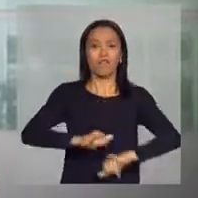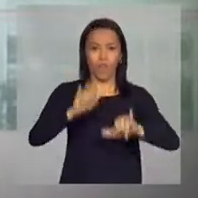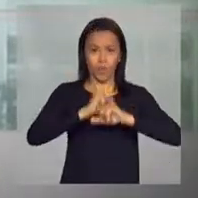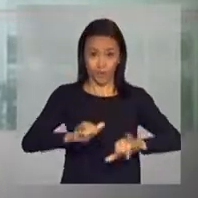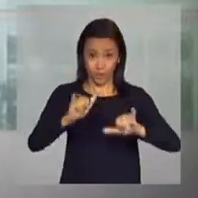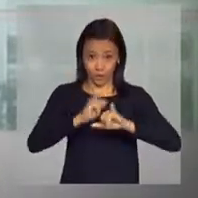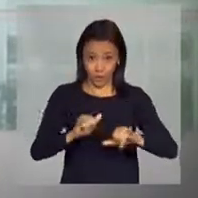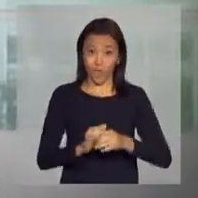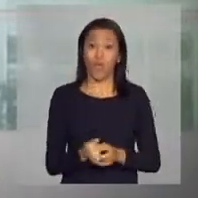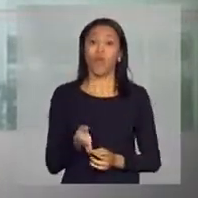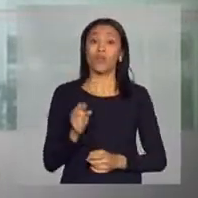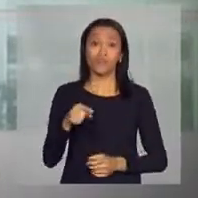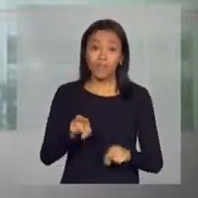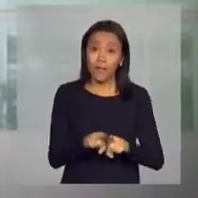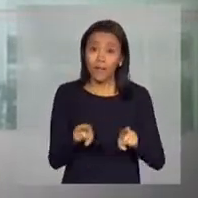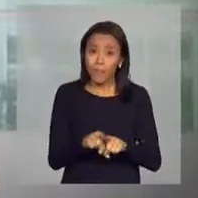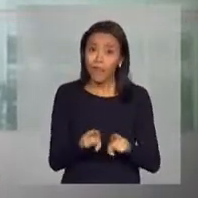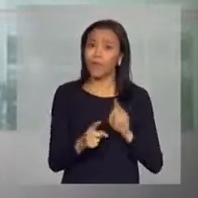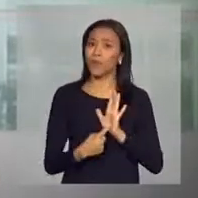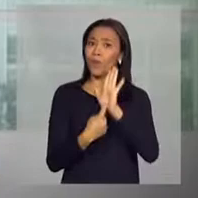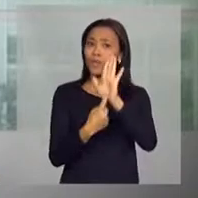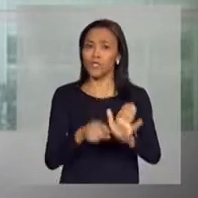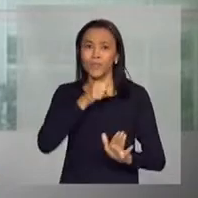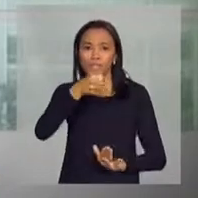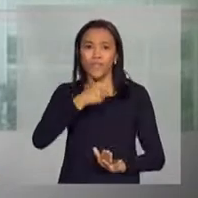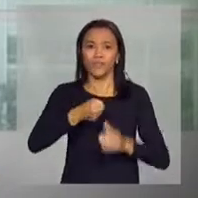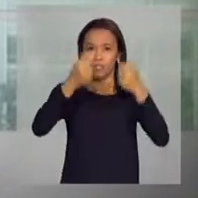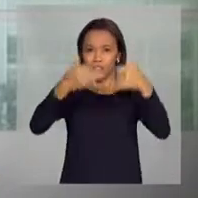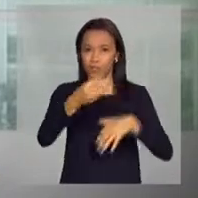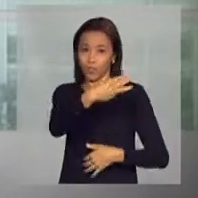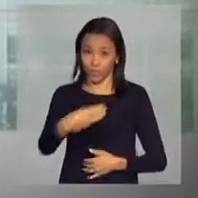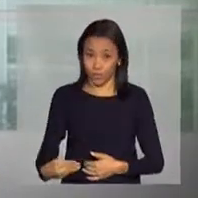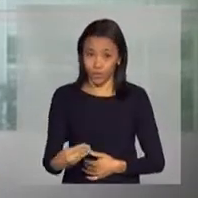outras informações e com a transmissão da coletiva do ministro